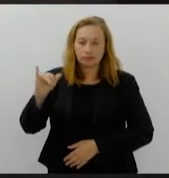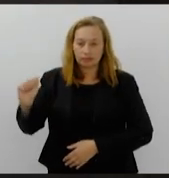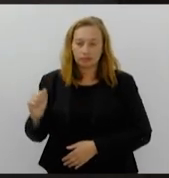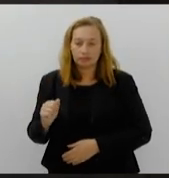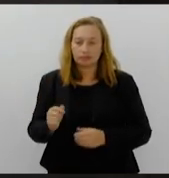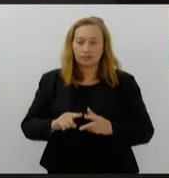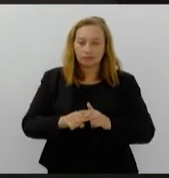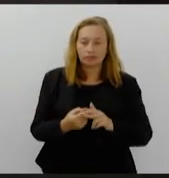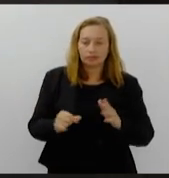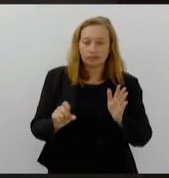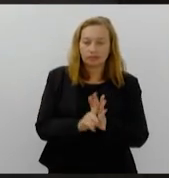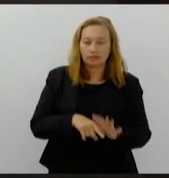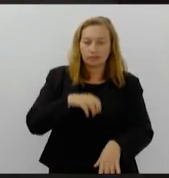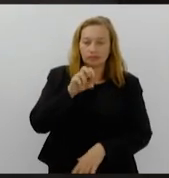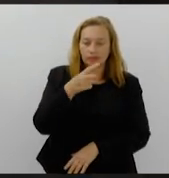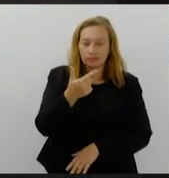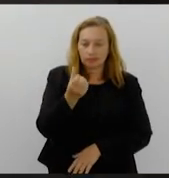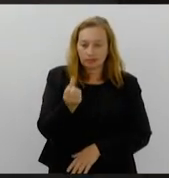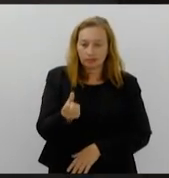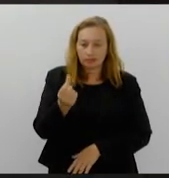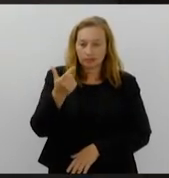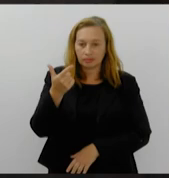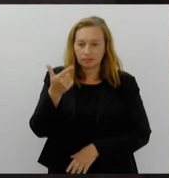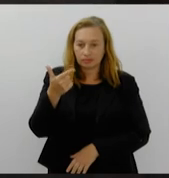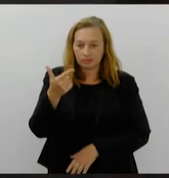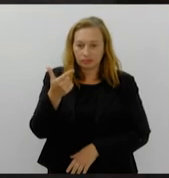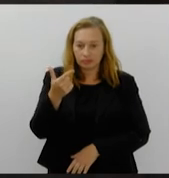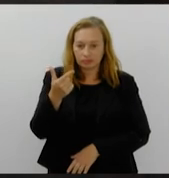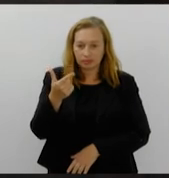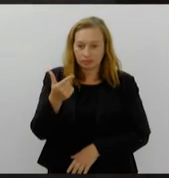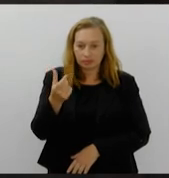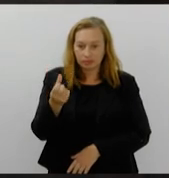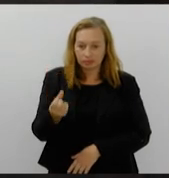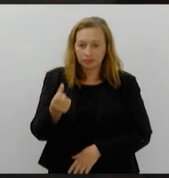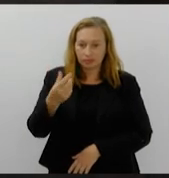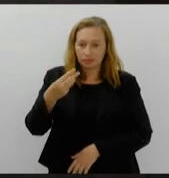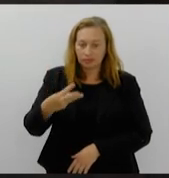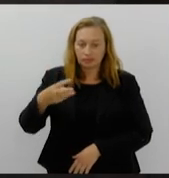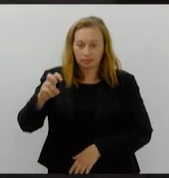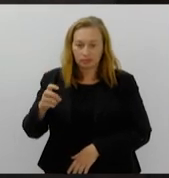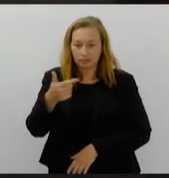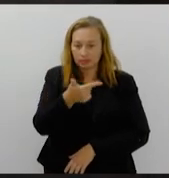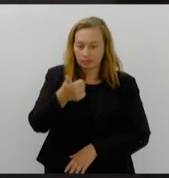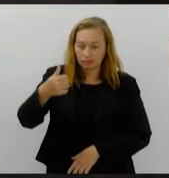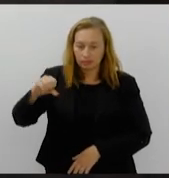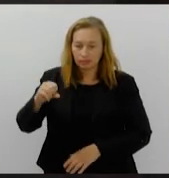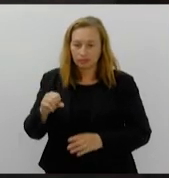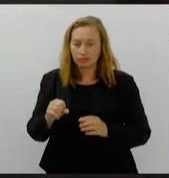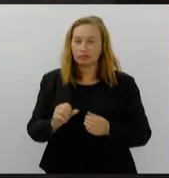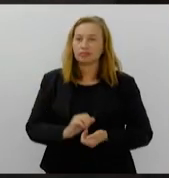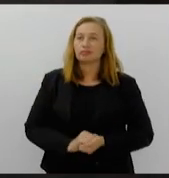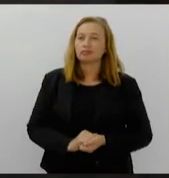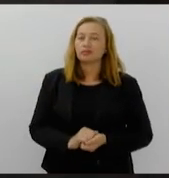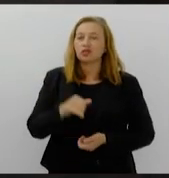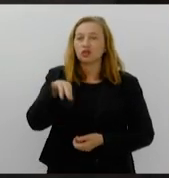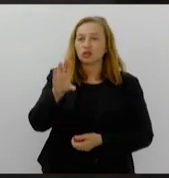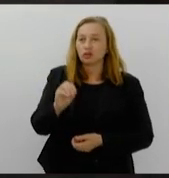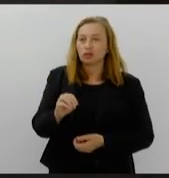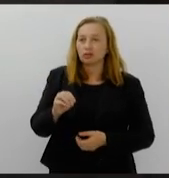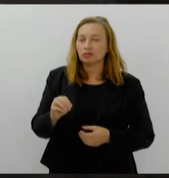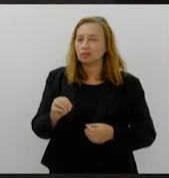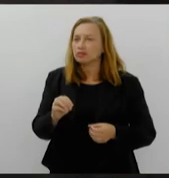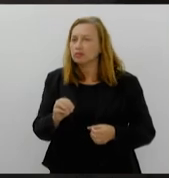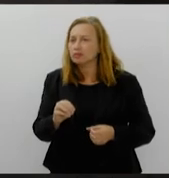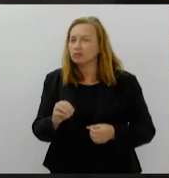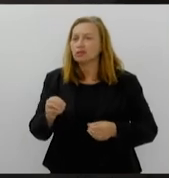lei 6.635, 18 de dezembro de 2013, que dispõe sobre o gerenciamento dos resíduos sólidos hospitalares do Serviço